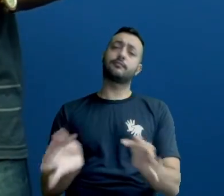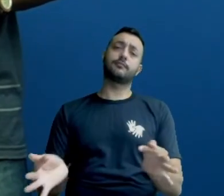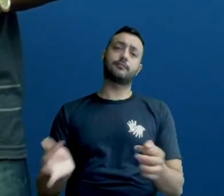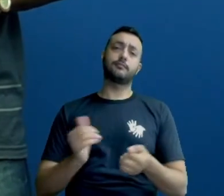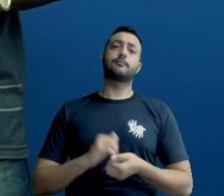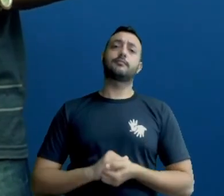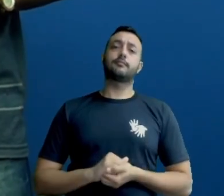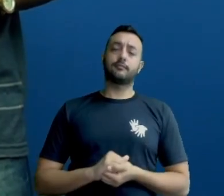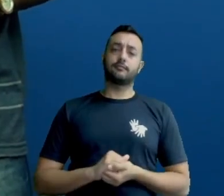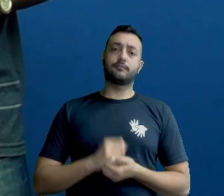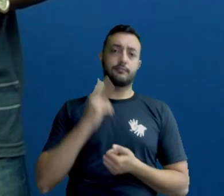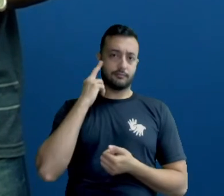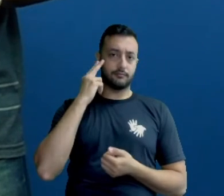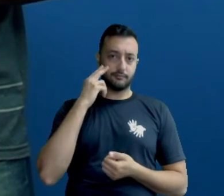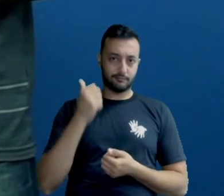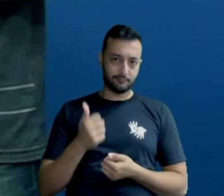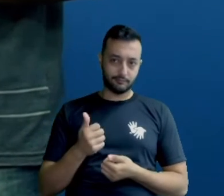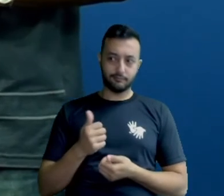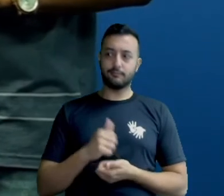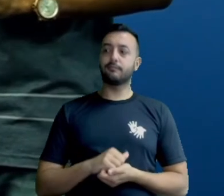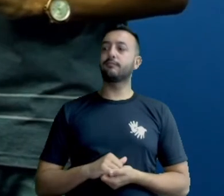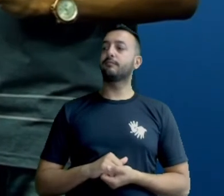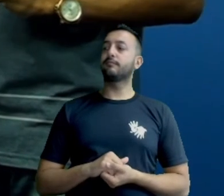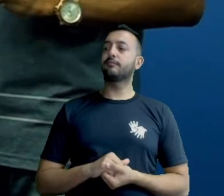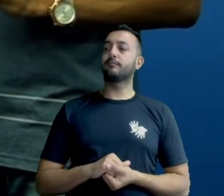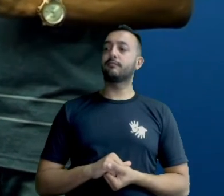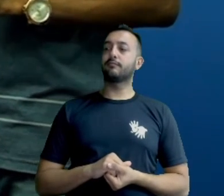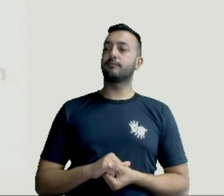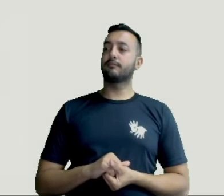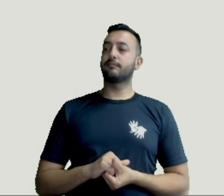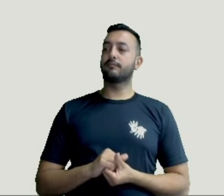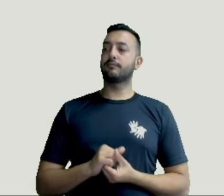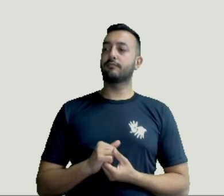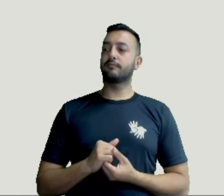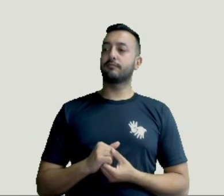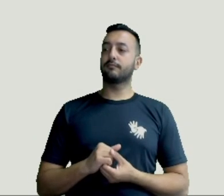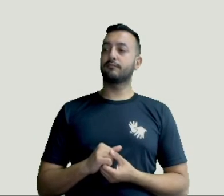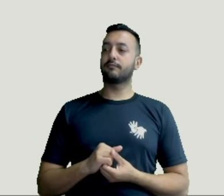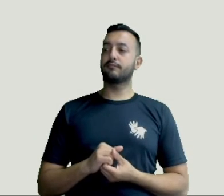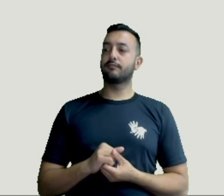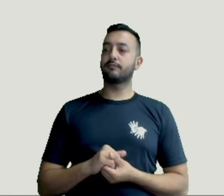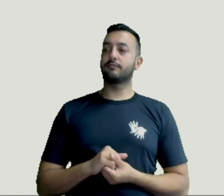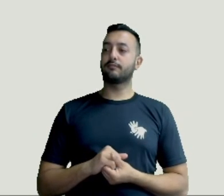isso daí. Tranquilo? Vamos ver aqui.